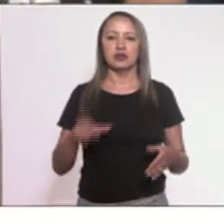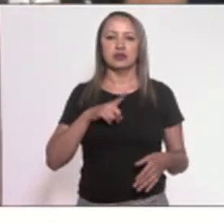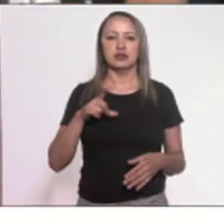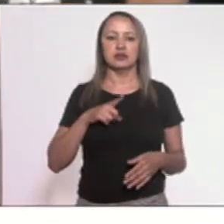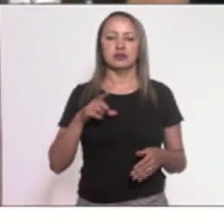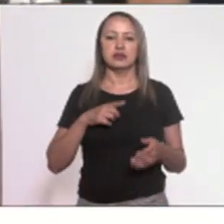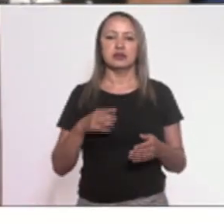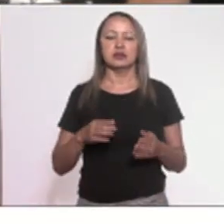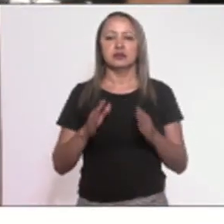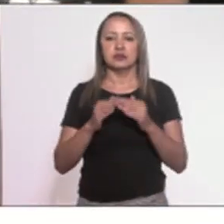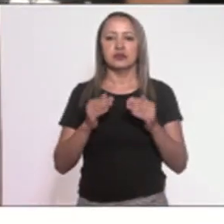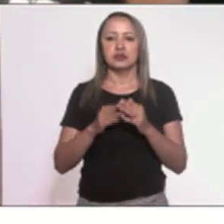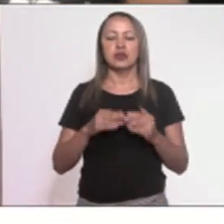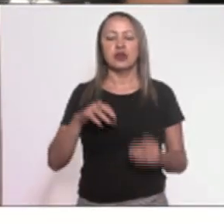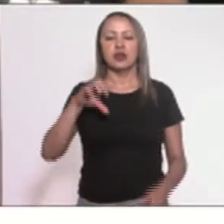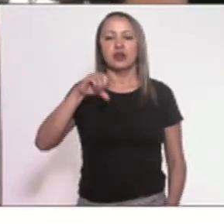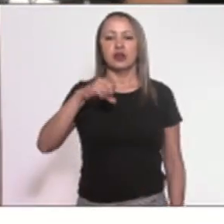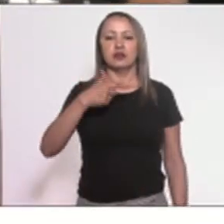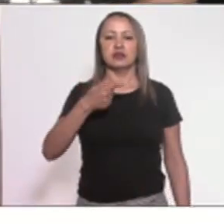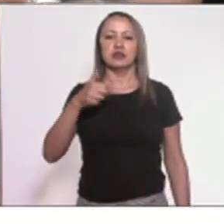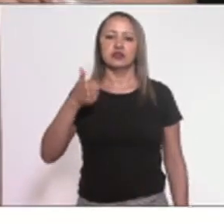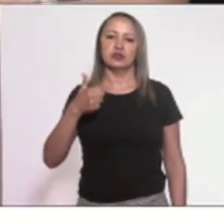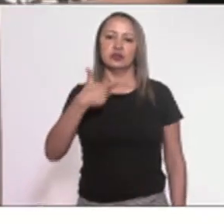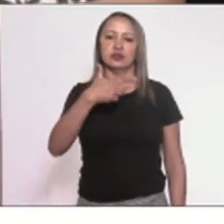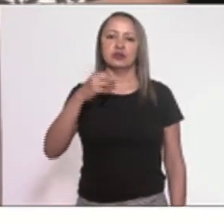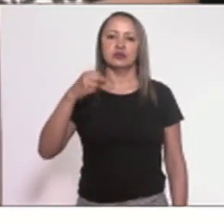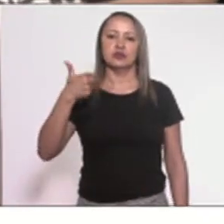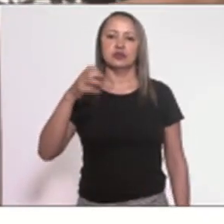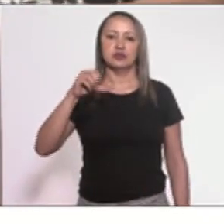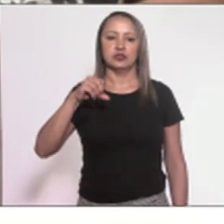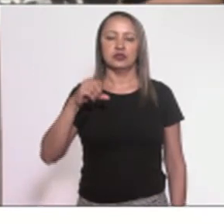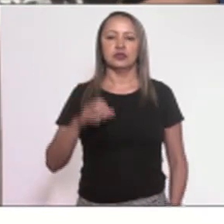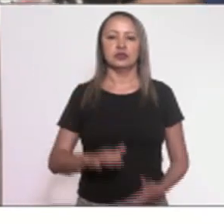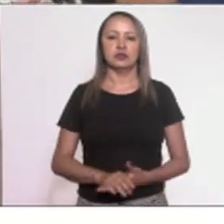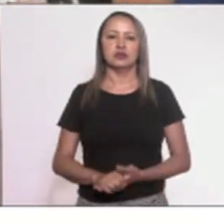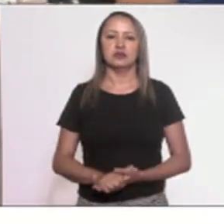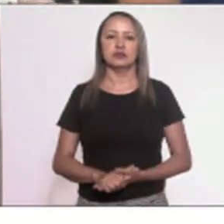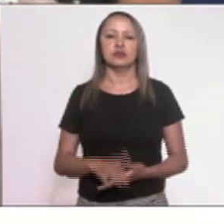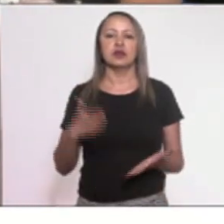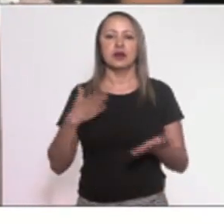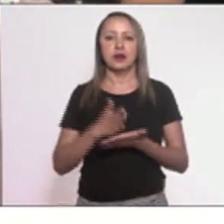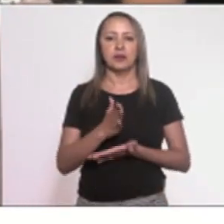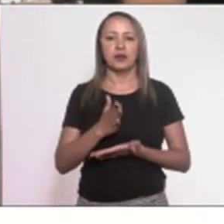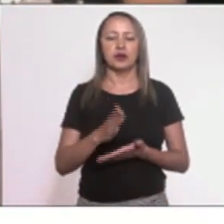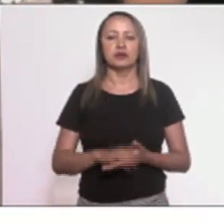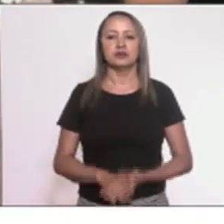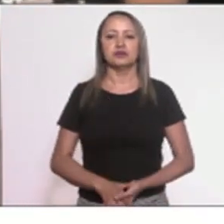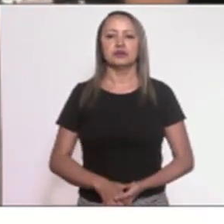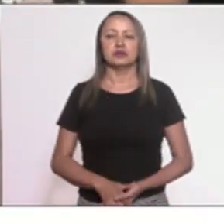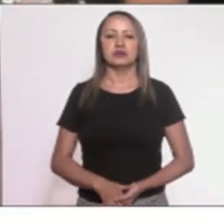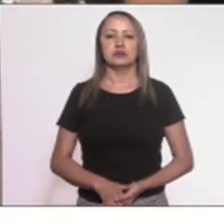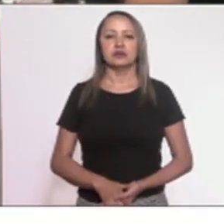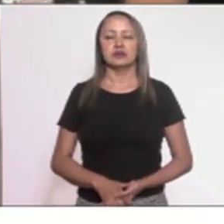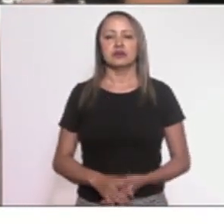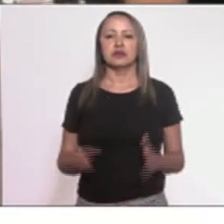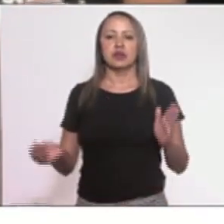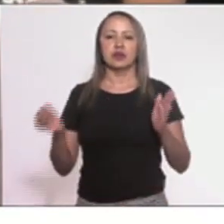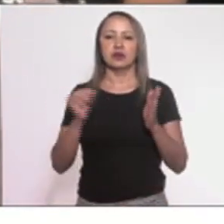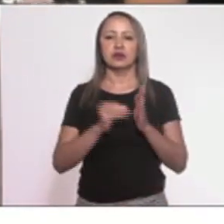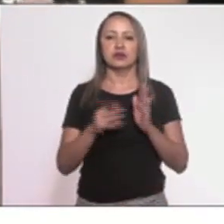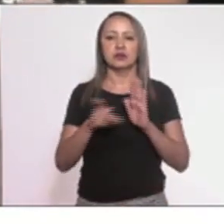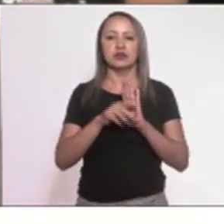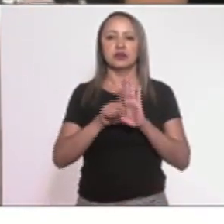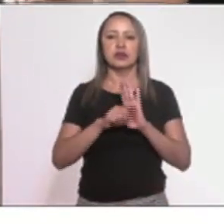dia do projeto de lei 971-2019, deputado Anderson Moraes. Senhores que aprovam, eles estão aprovados. Requer a inclusão na ordem do dia do projeto